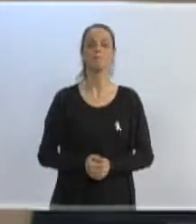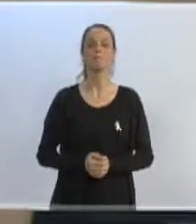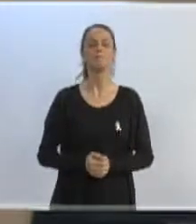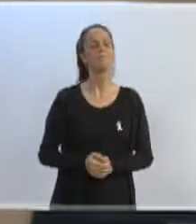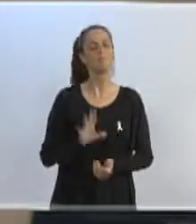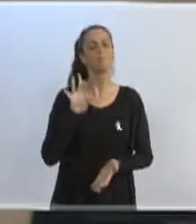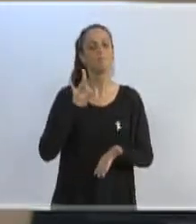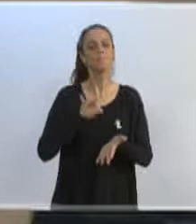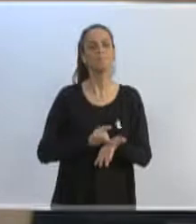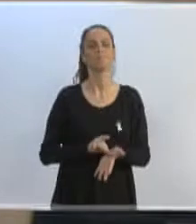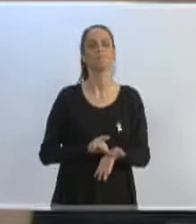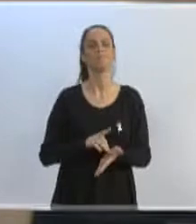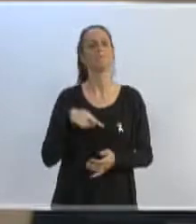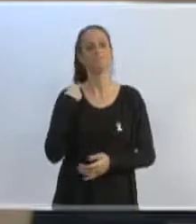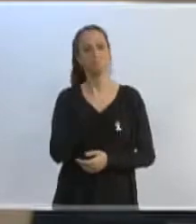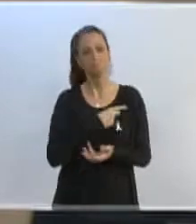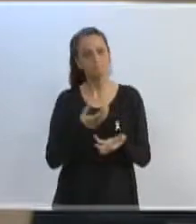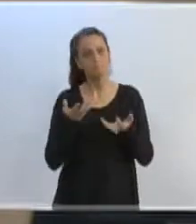gostaríamos realmente de